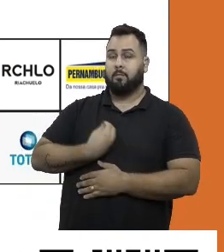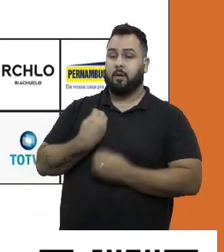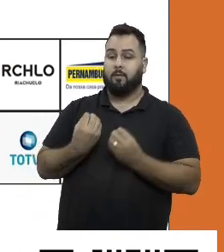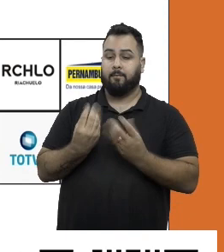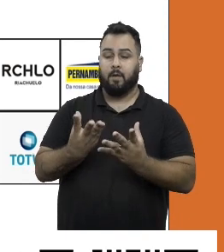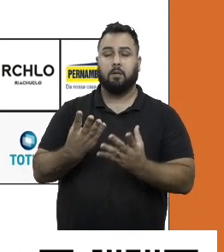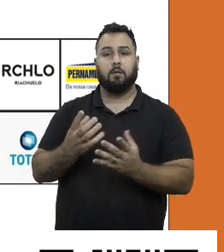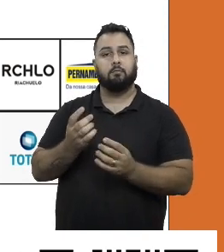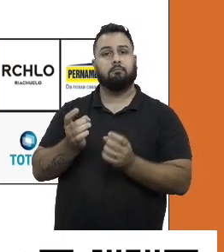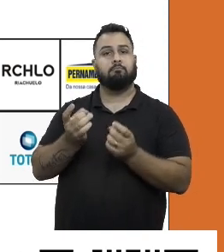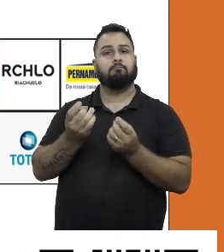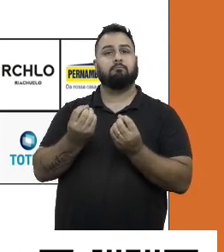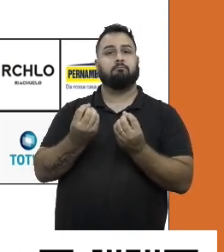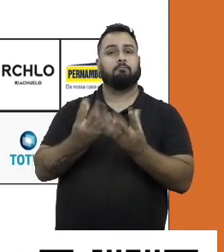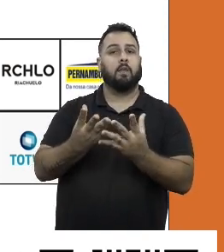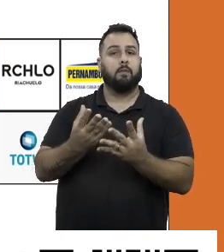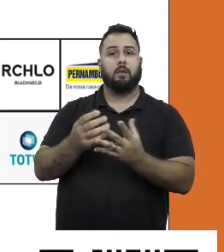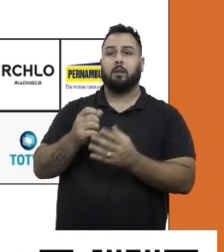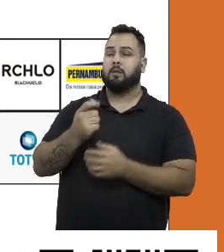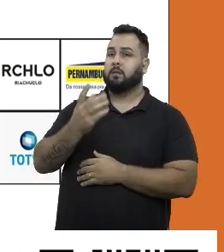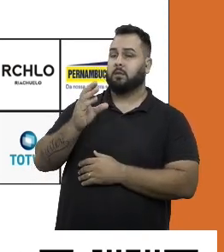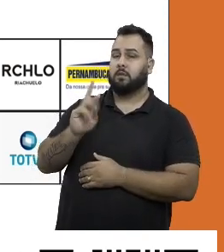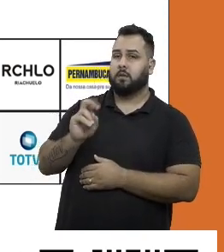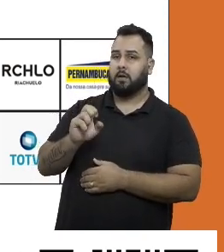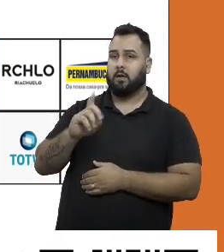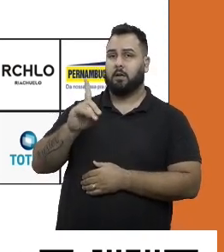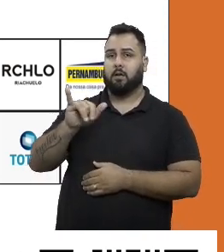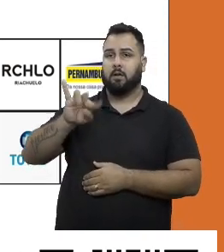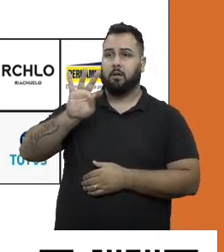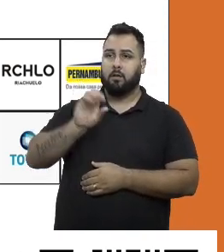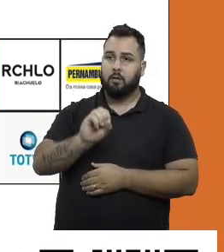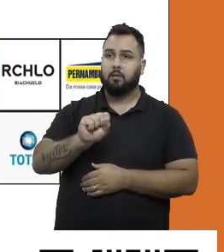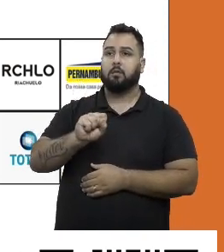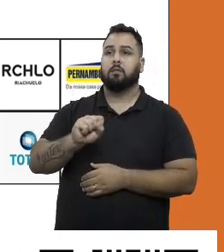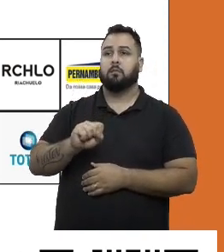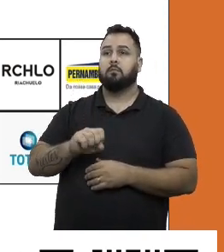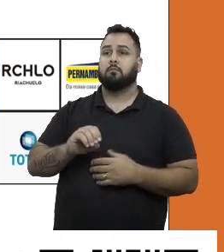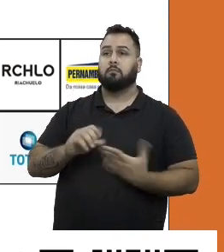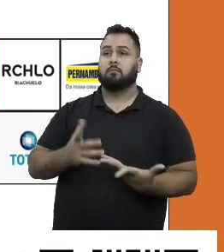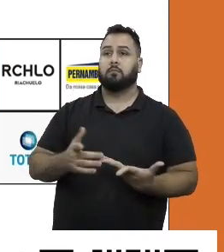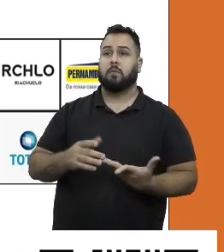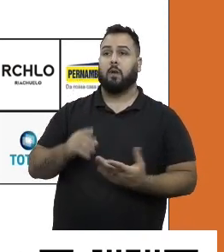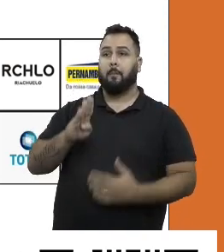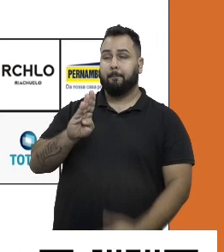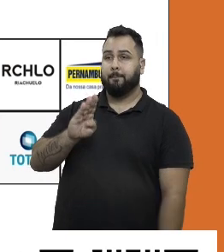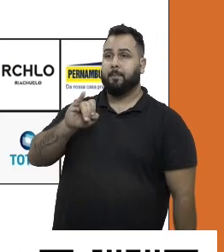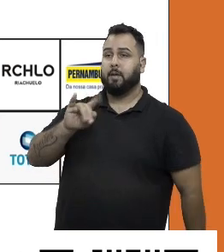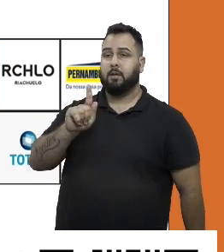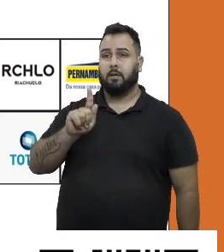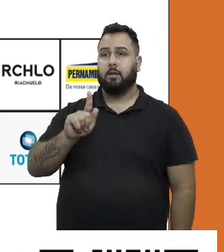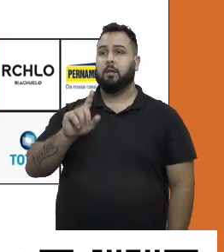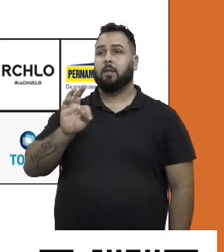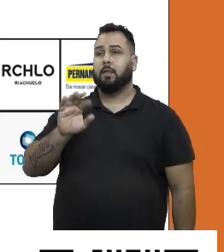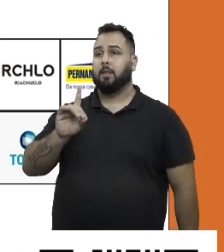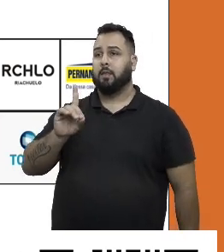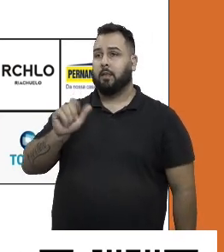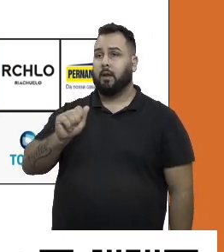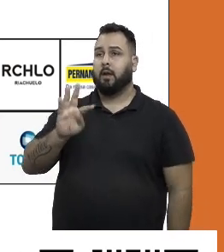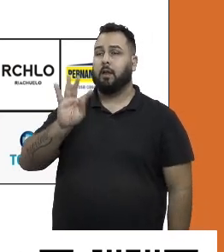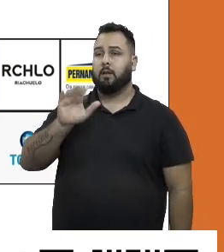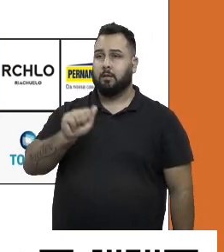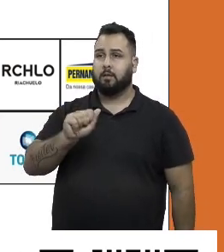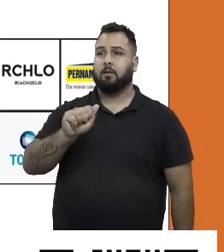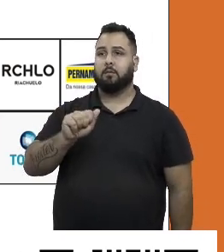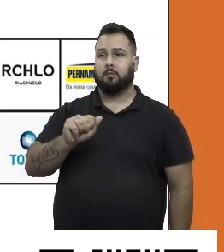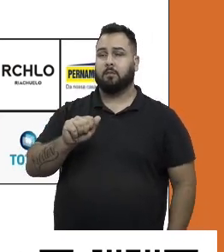o principal que é isso Tecnológico de Big Data da América Latina isso lá no comecinho em 2017 Grupo Pão de Açúcar aí eu